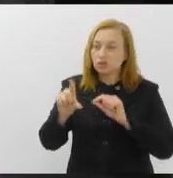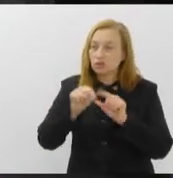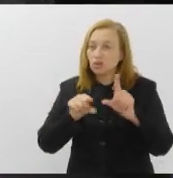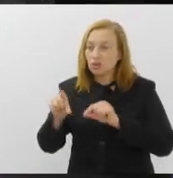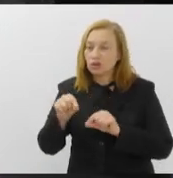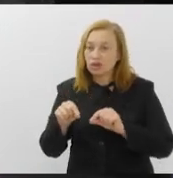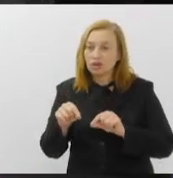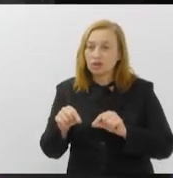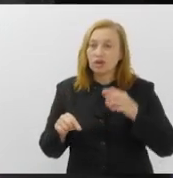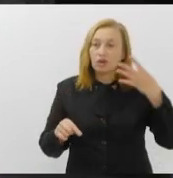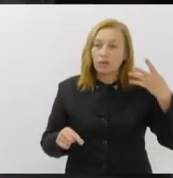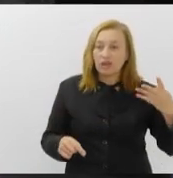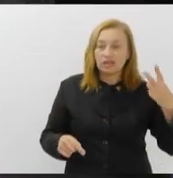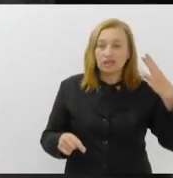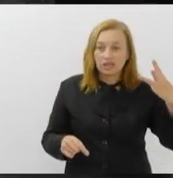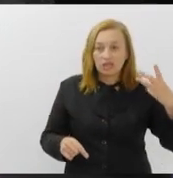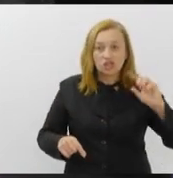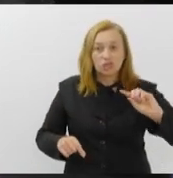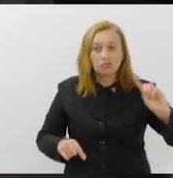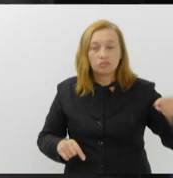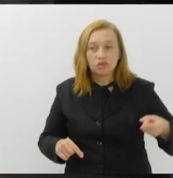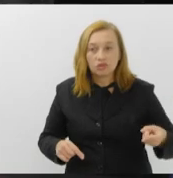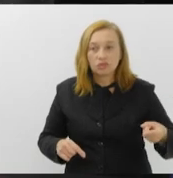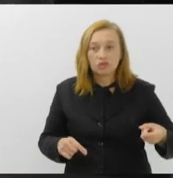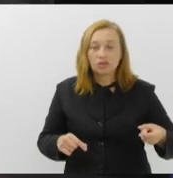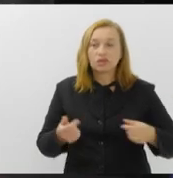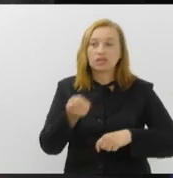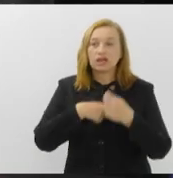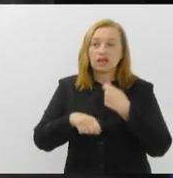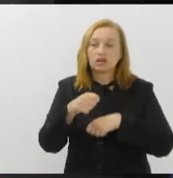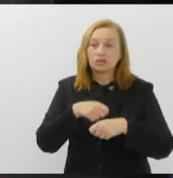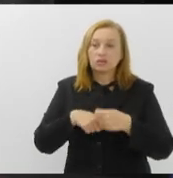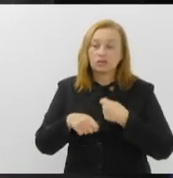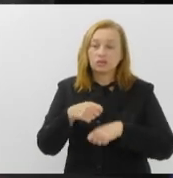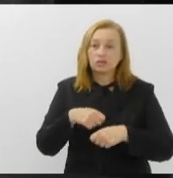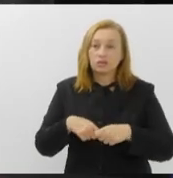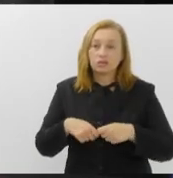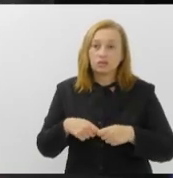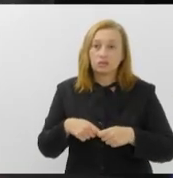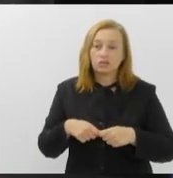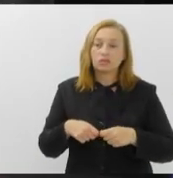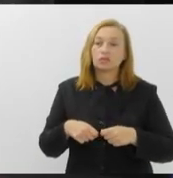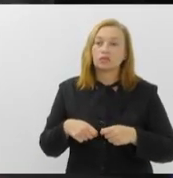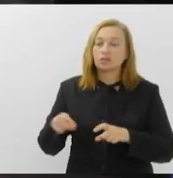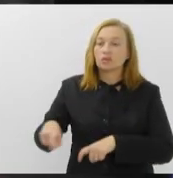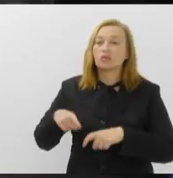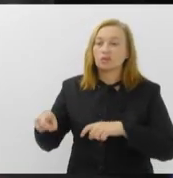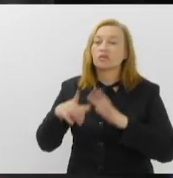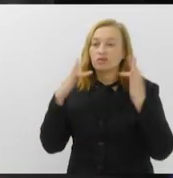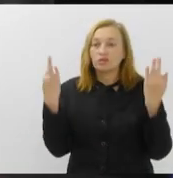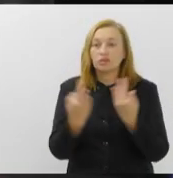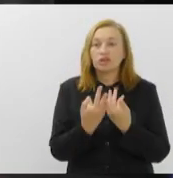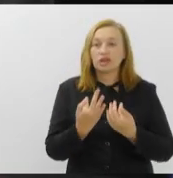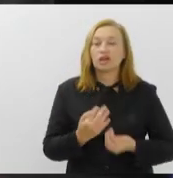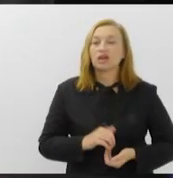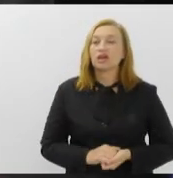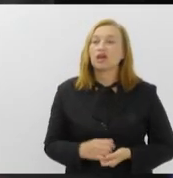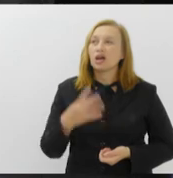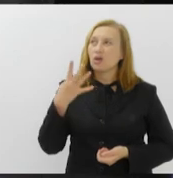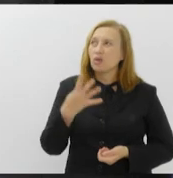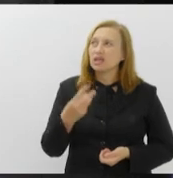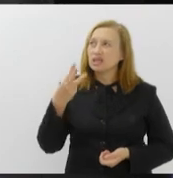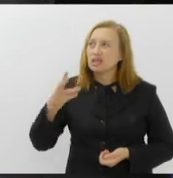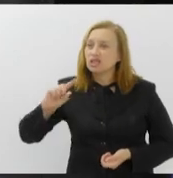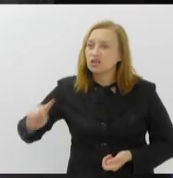43 mil estabelecimentos da agricultura familiar existentes no estado do Rio. Tá? Esses estabelecimentos,